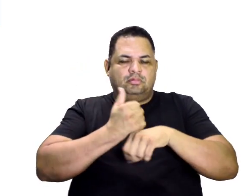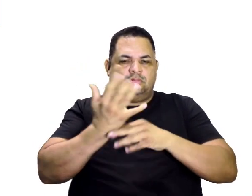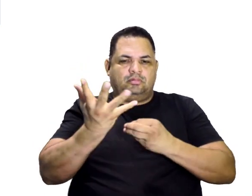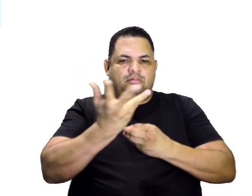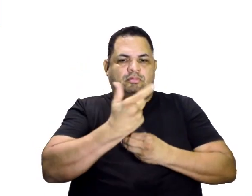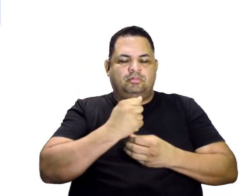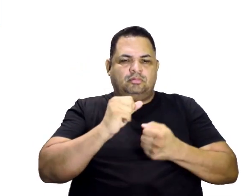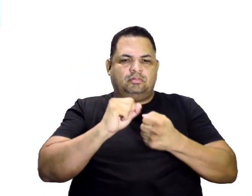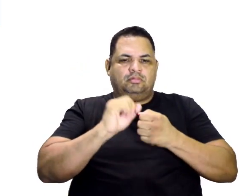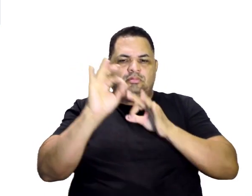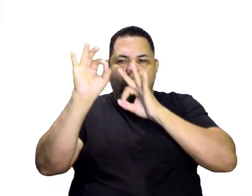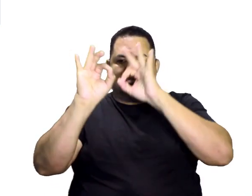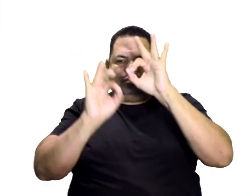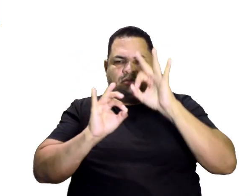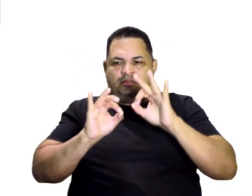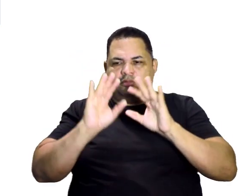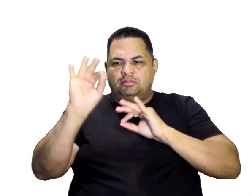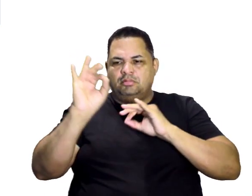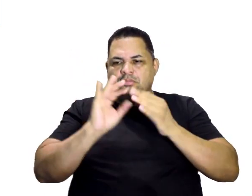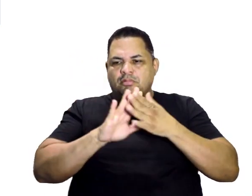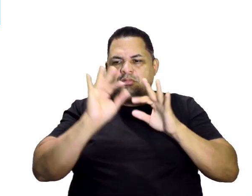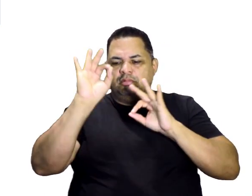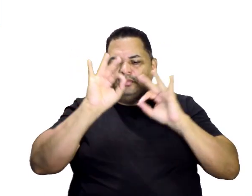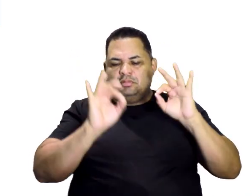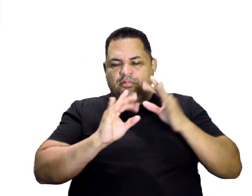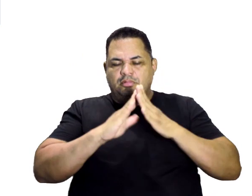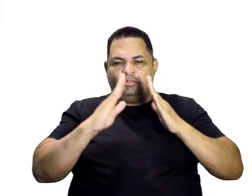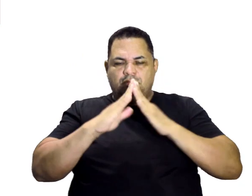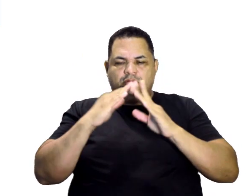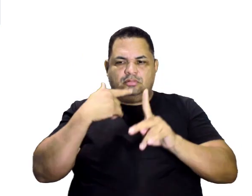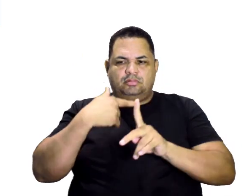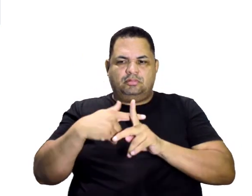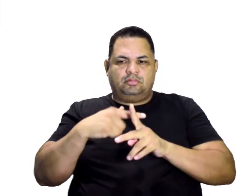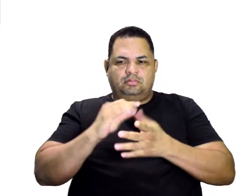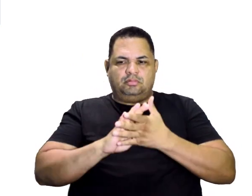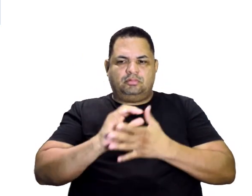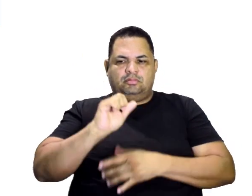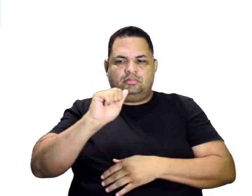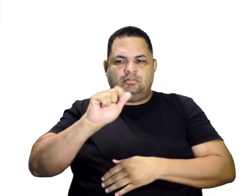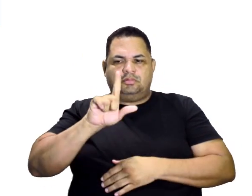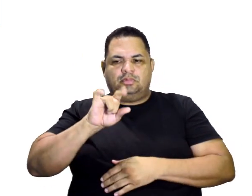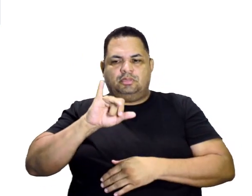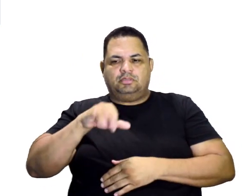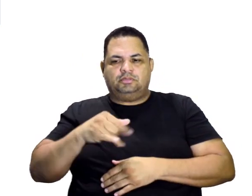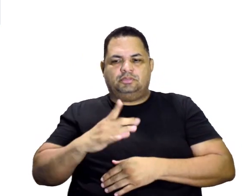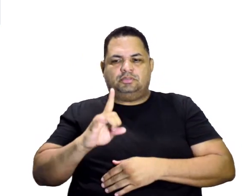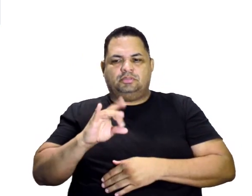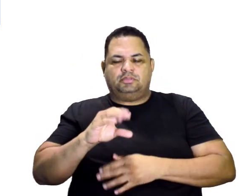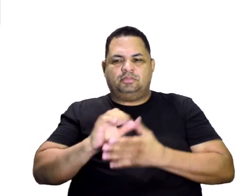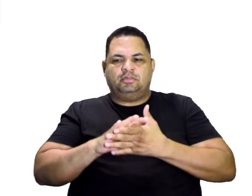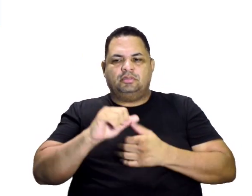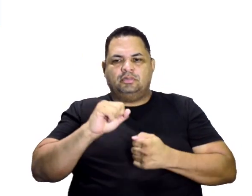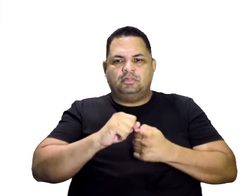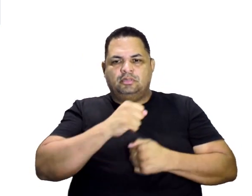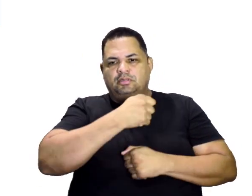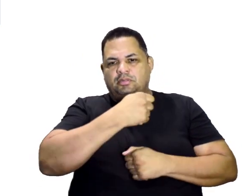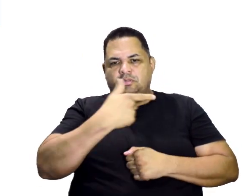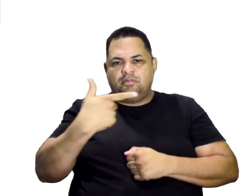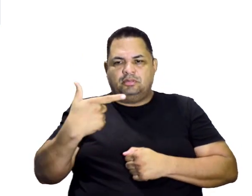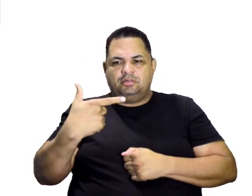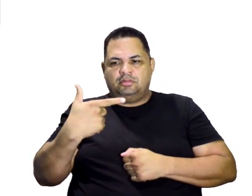fazer a ornamentação da igreja, né? Então, Aleijadinho foi lá e fez aqueles 12